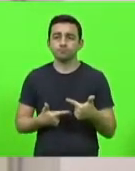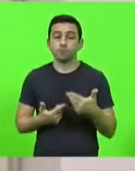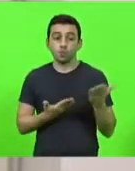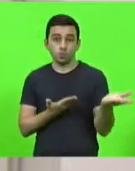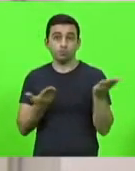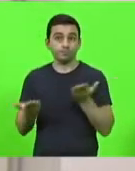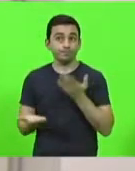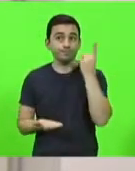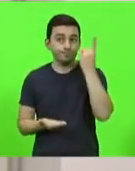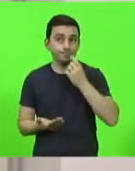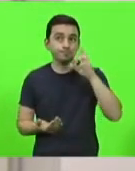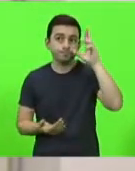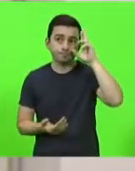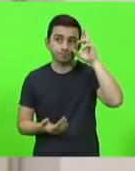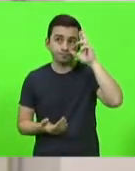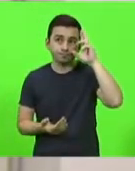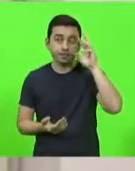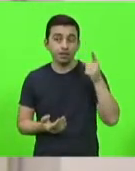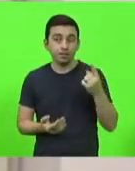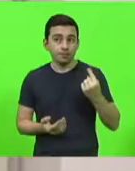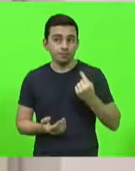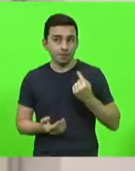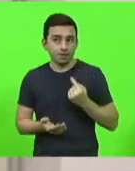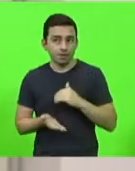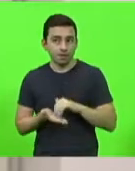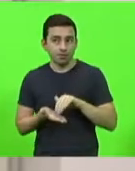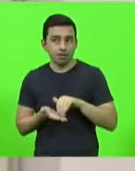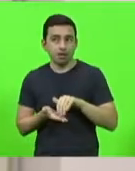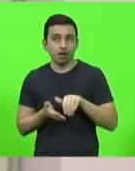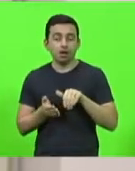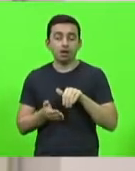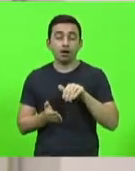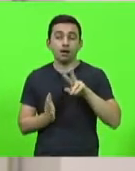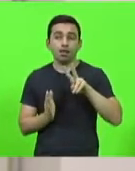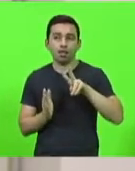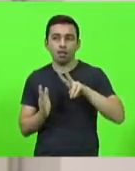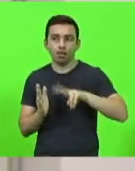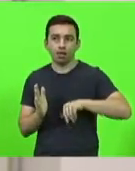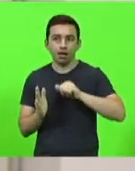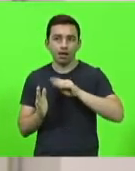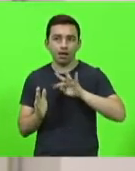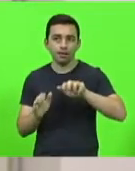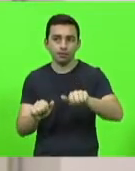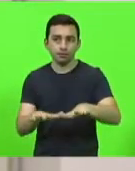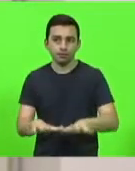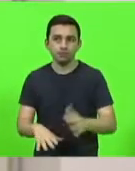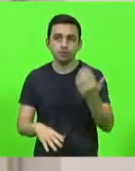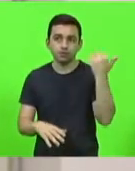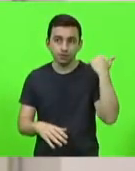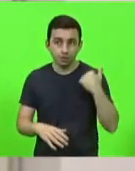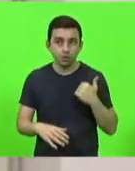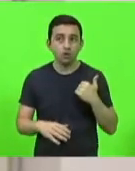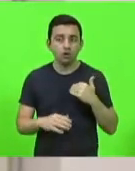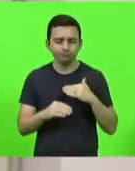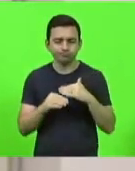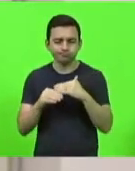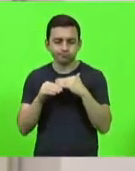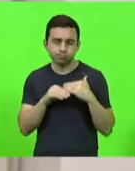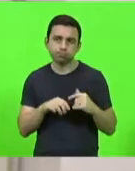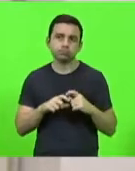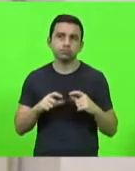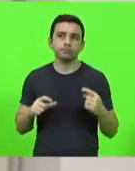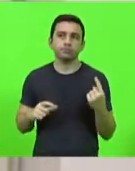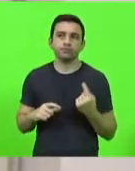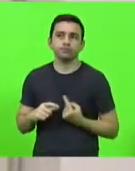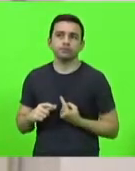senhor deputado Ricardo Alba, primeiro secretário, para proceder à leitura das atas das sessões anteriores, que, em consonância com o